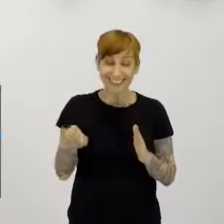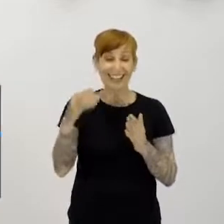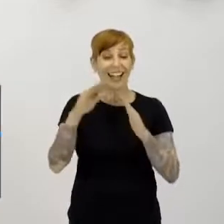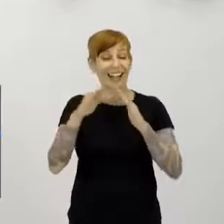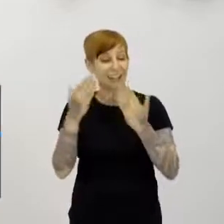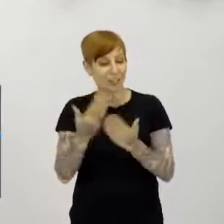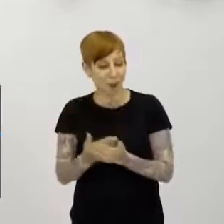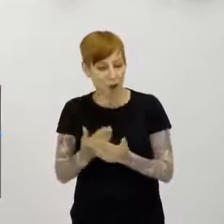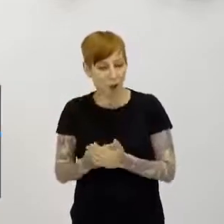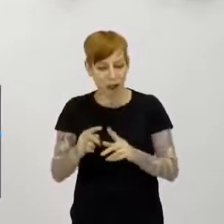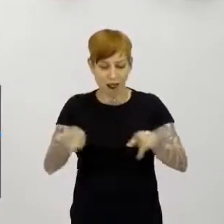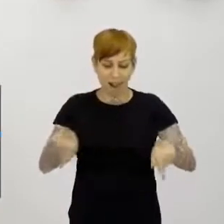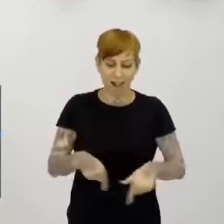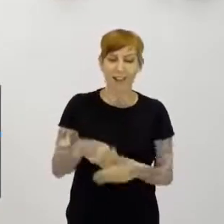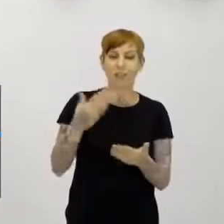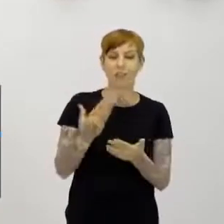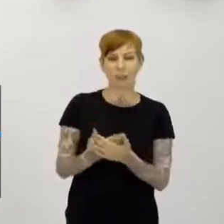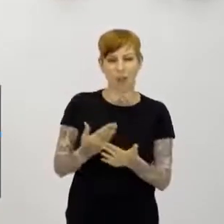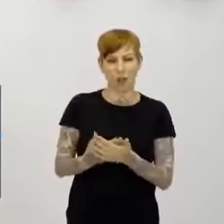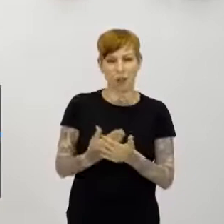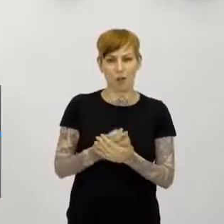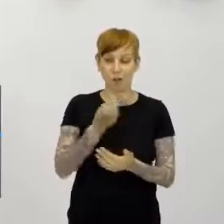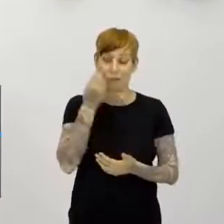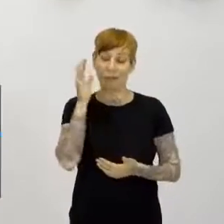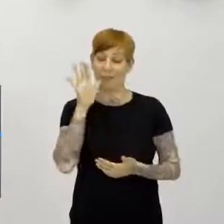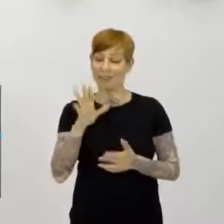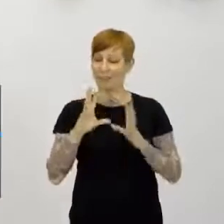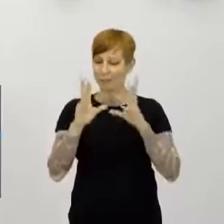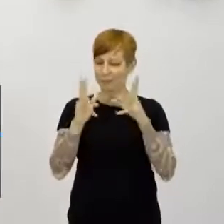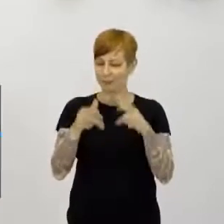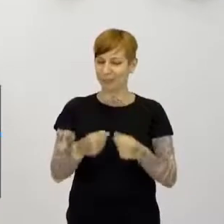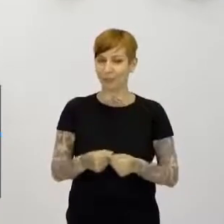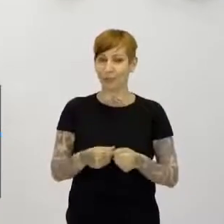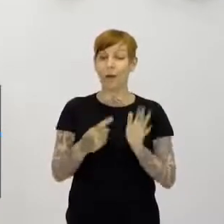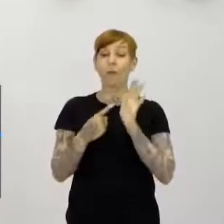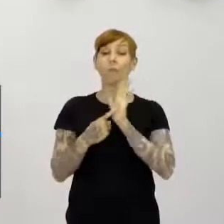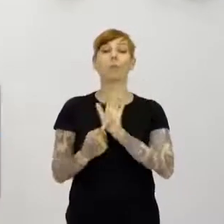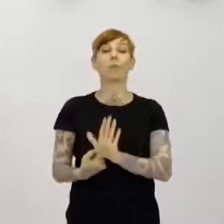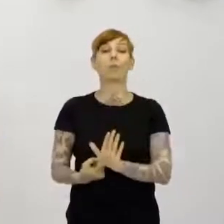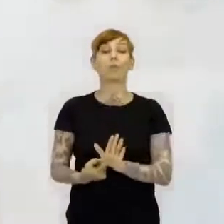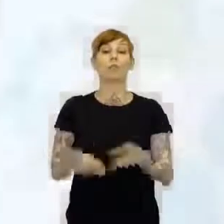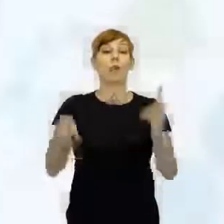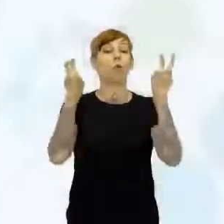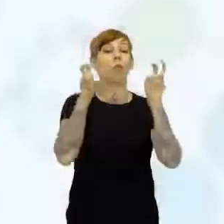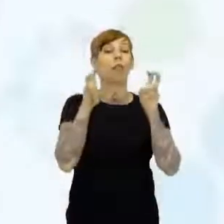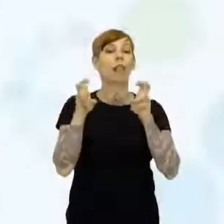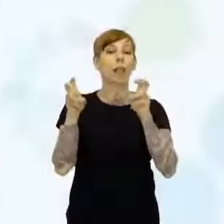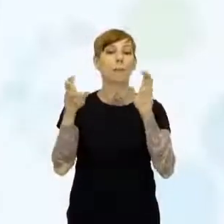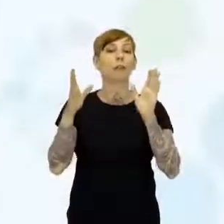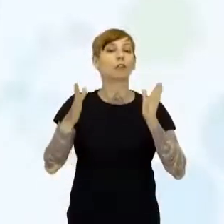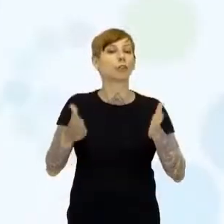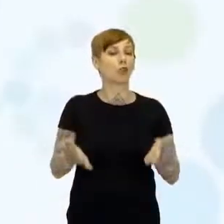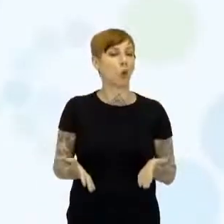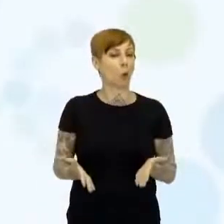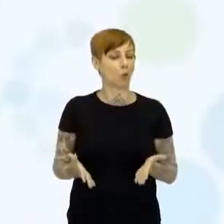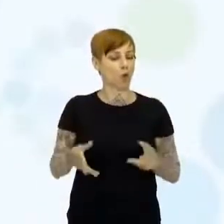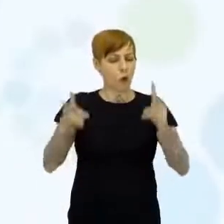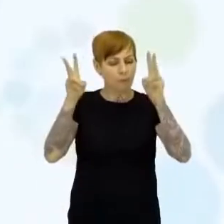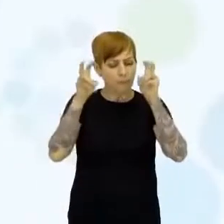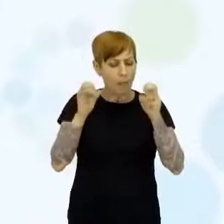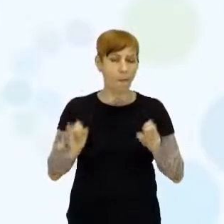bom, antes de mais nada, uma ótima tarde a todos. Eu vou colocar para vocês, então, o tema da aula de hoje, que é um tema